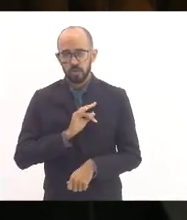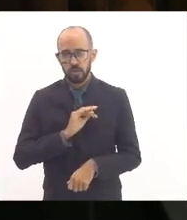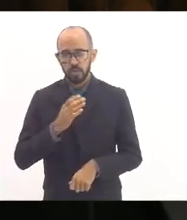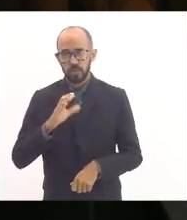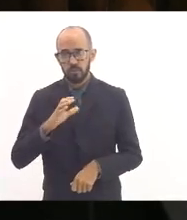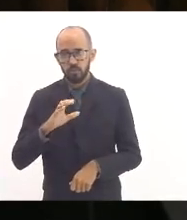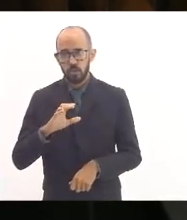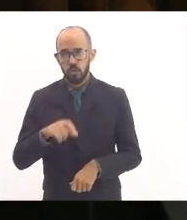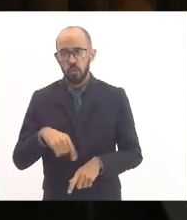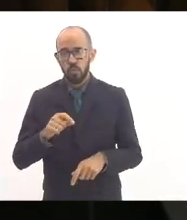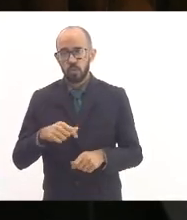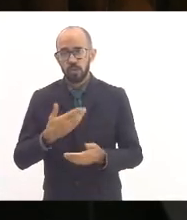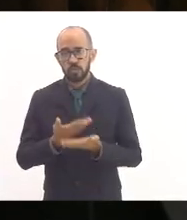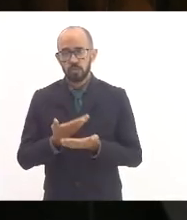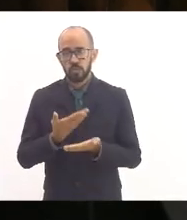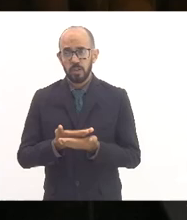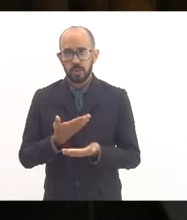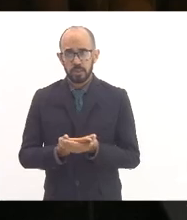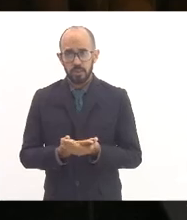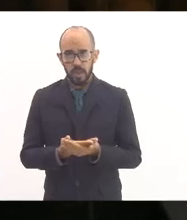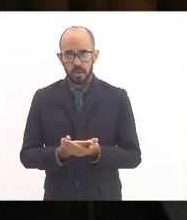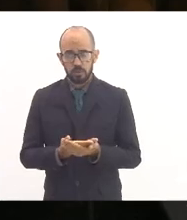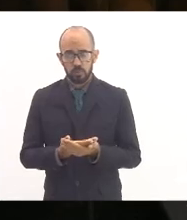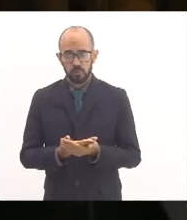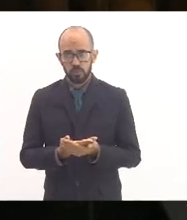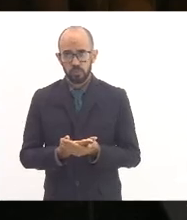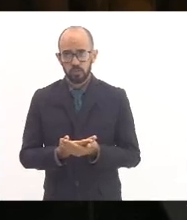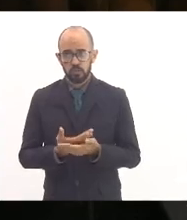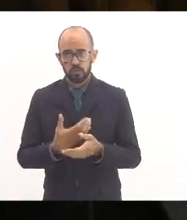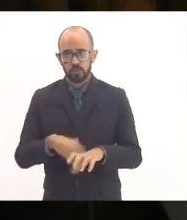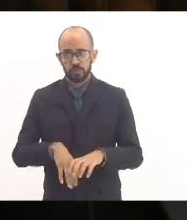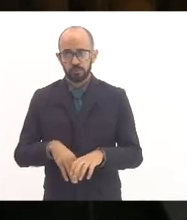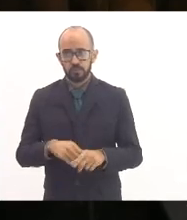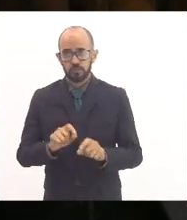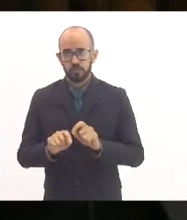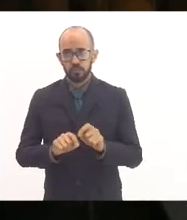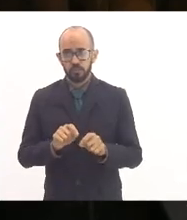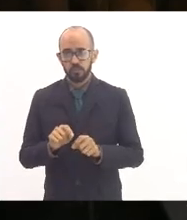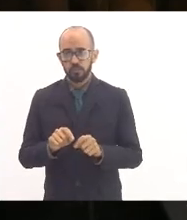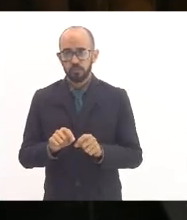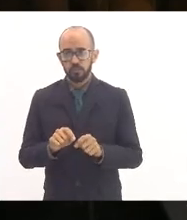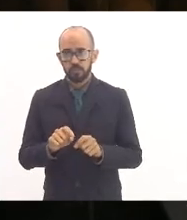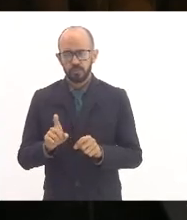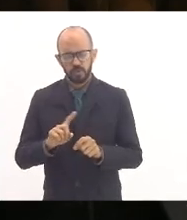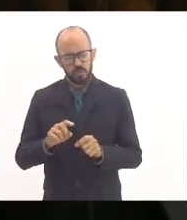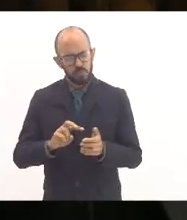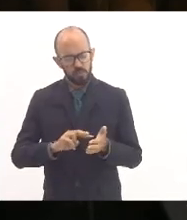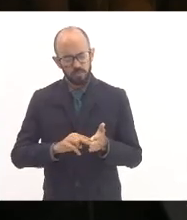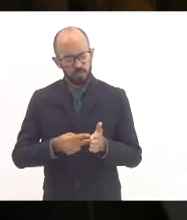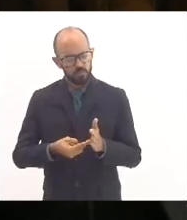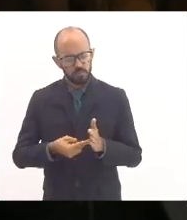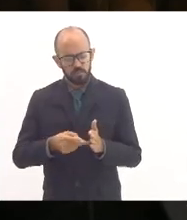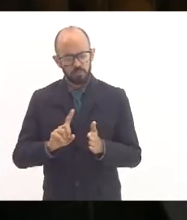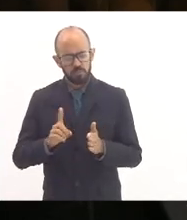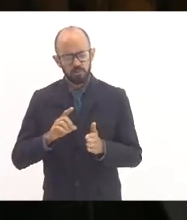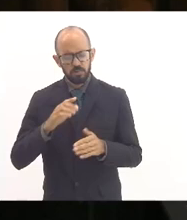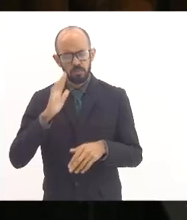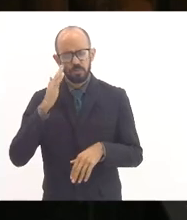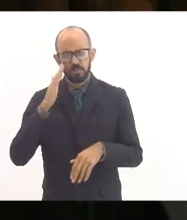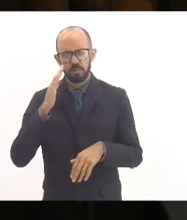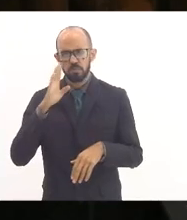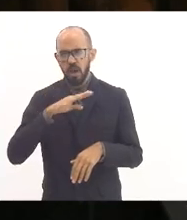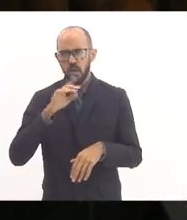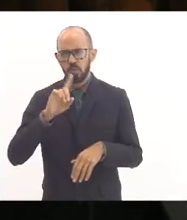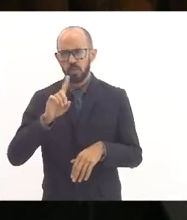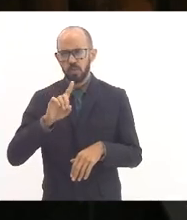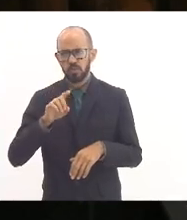cujo nível de escolaridade exigido não tô menosprezando ninguém pelo amor de Deus não me interpretem mal mas nível